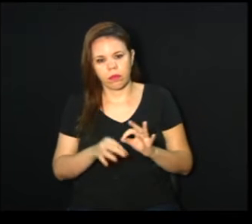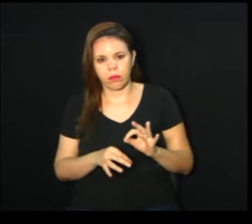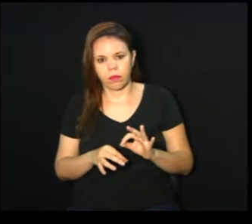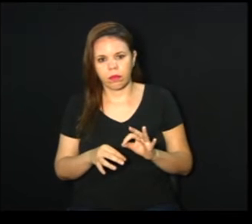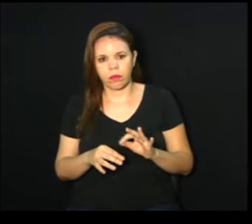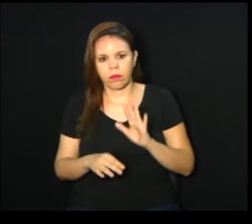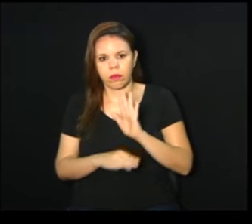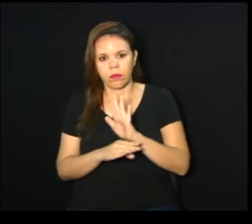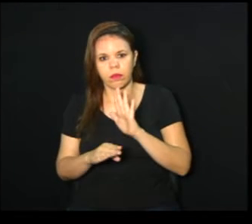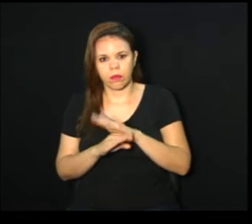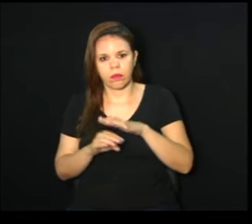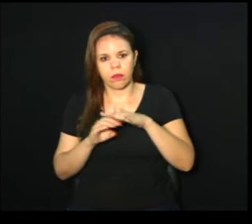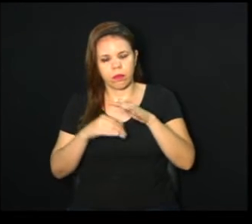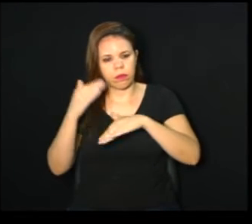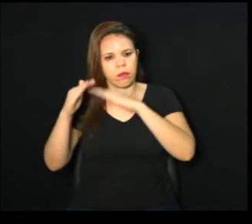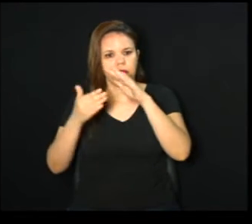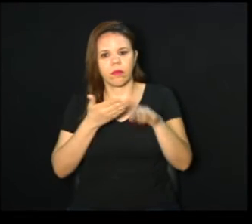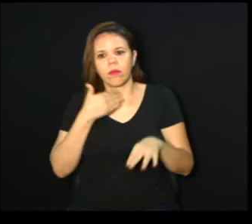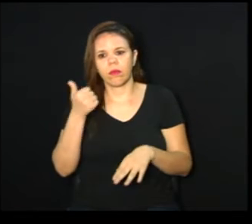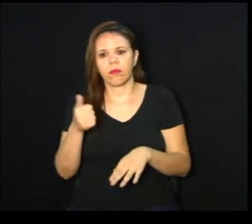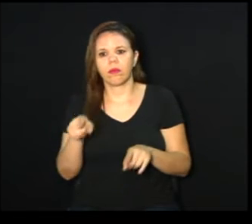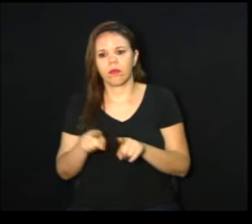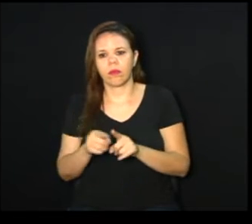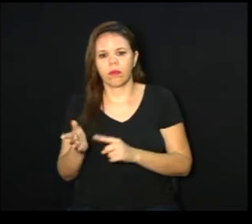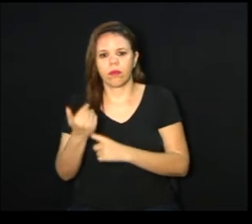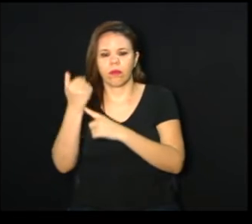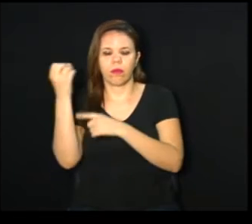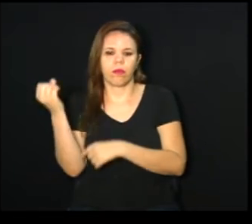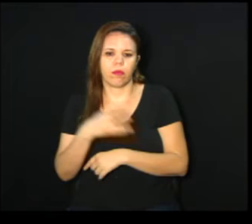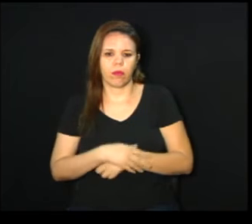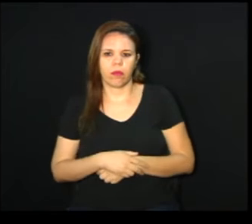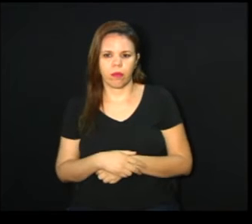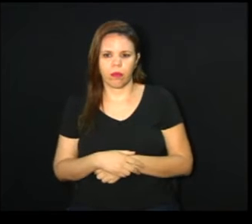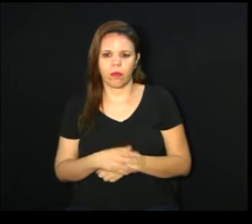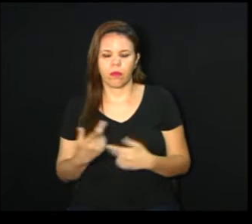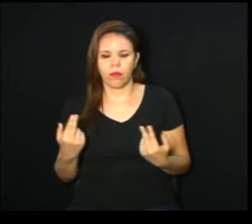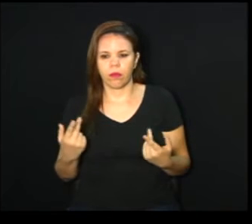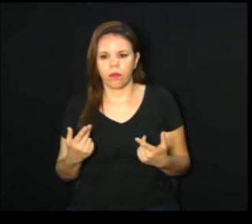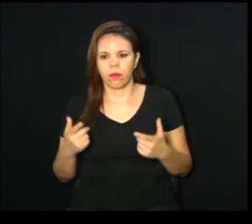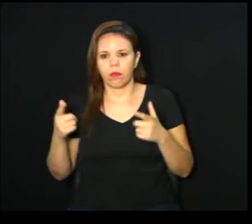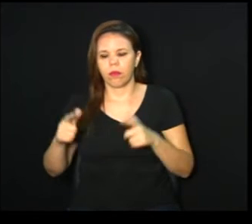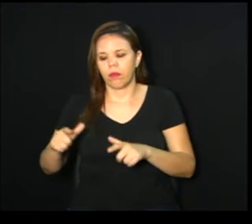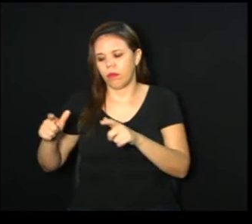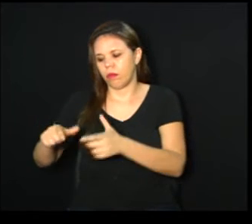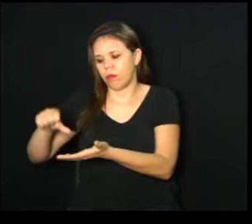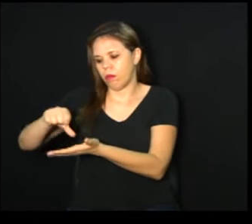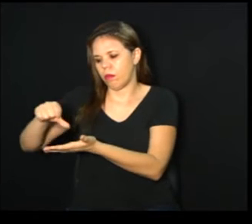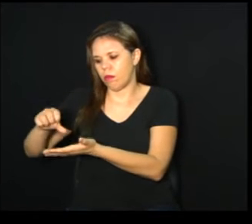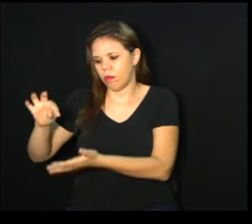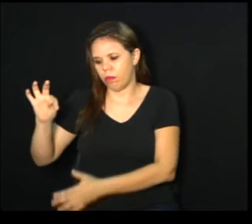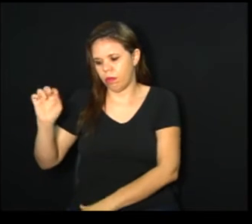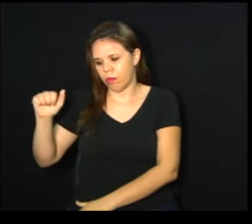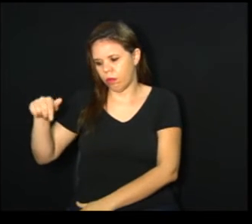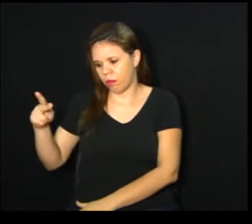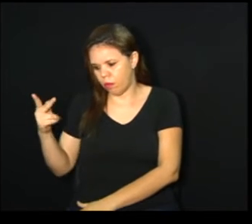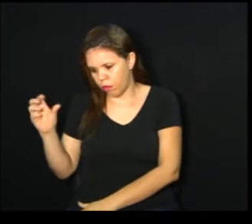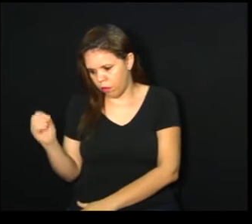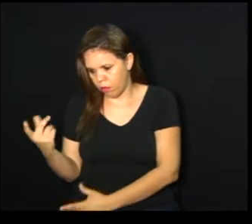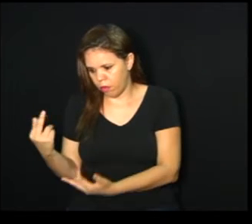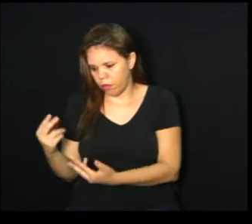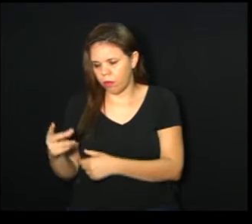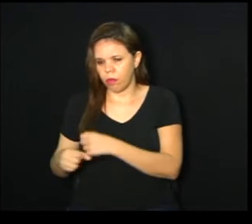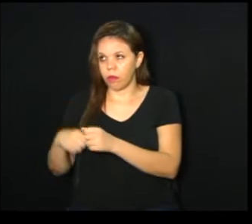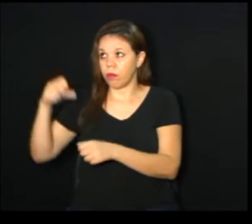nossa empresa, em vista de que é uma tecnologia muito nova. Assim como o Tanquinho foi uma usina solar em 2012, que a CPFL não